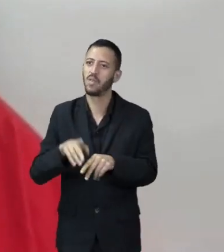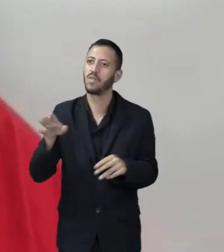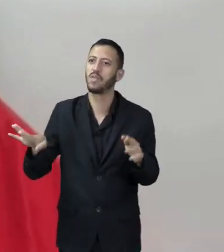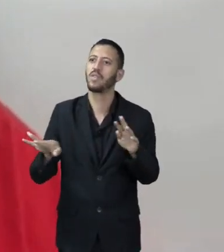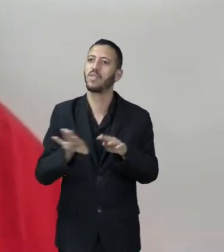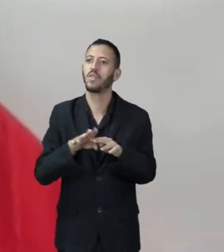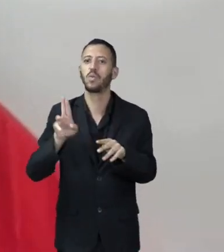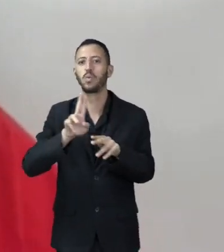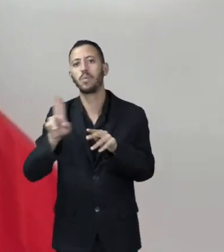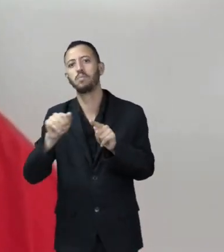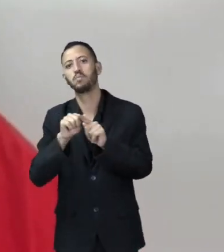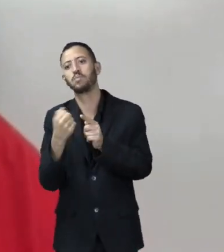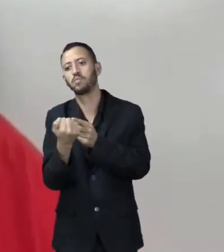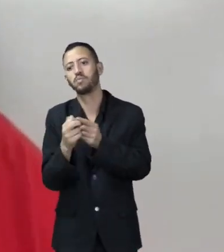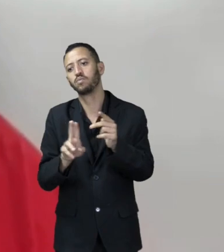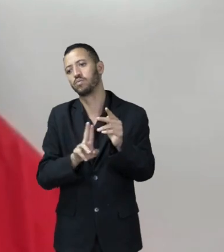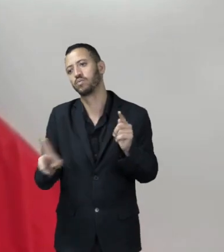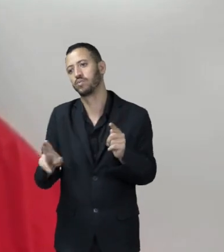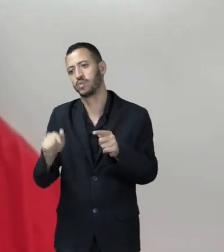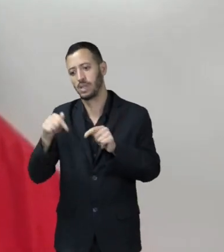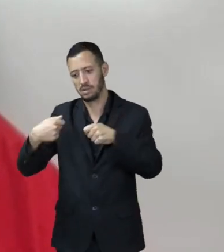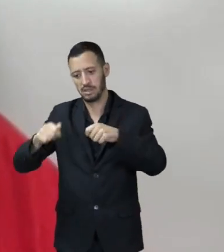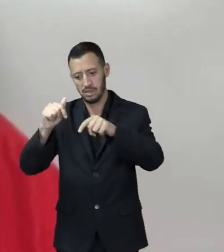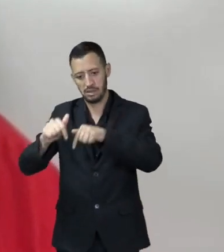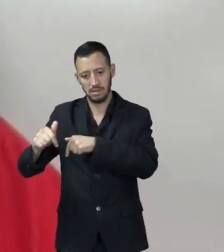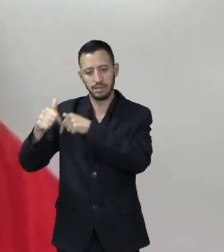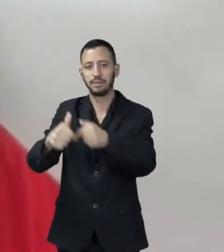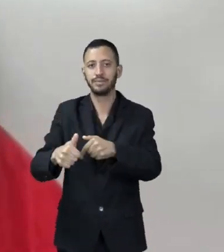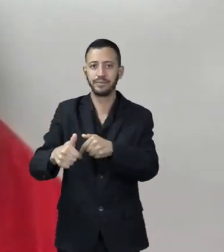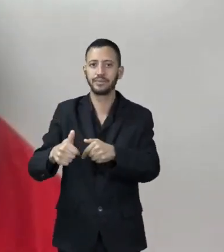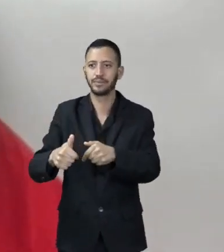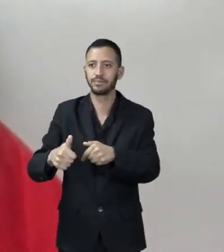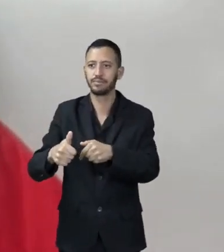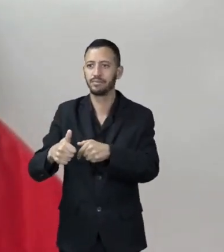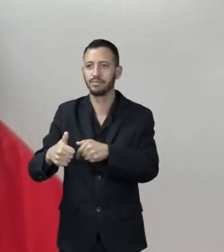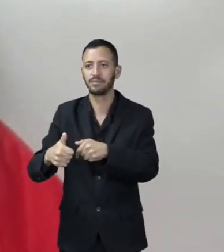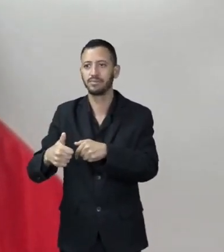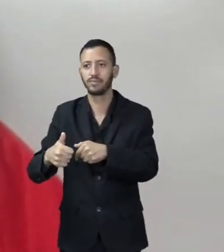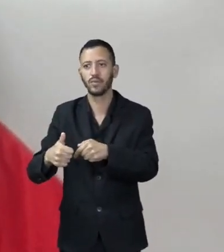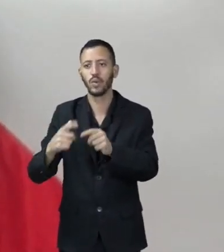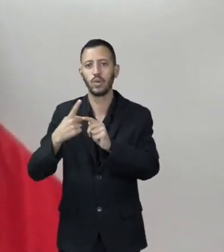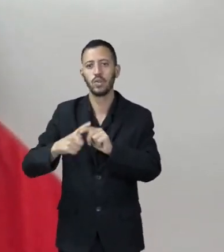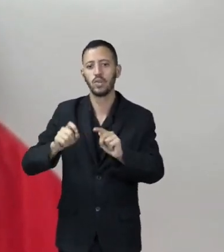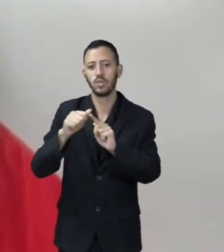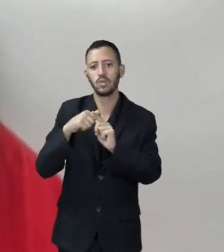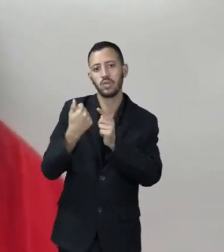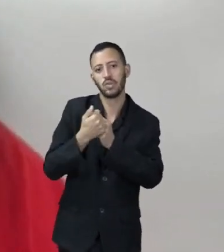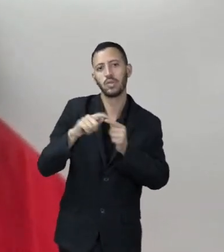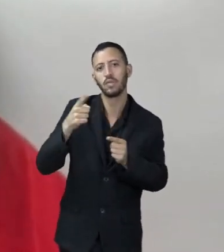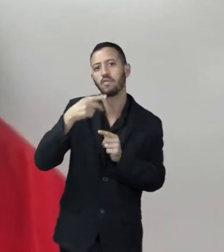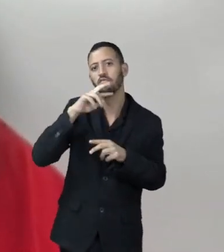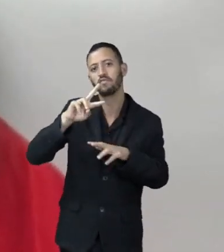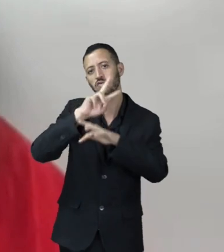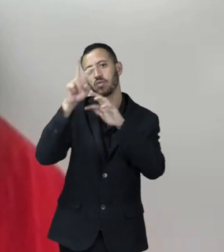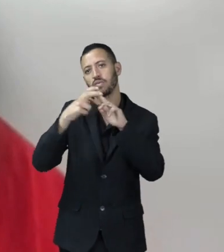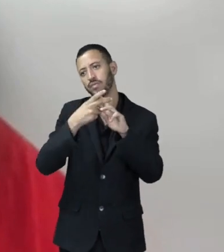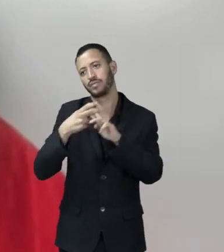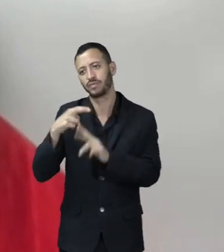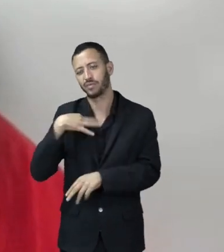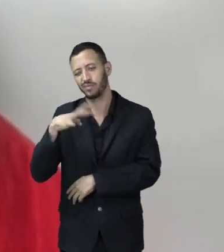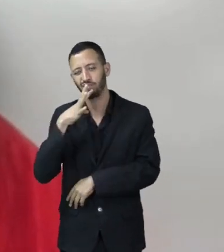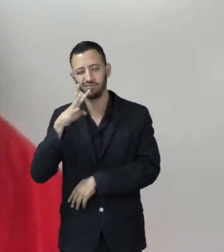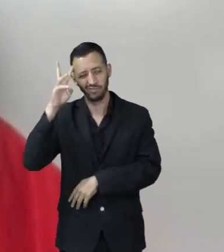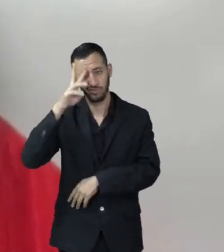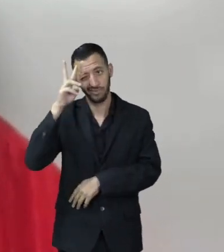social. Então, a gente precisa lutar por essas duas coisas. O nome social, falando aqui especificamente, né, do SUS, essa é uma história que eu conheço muito